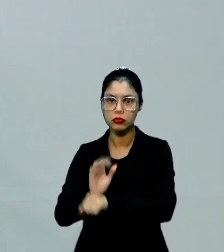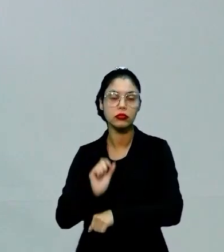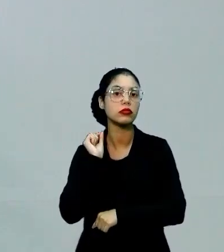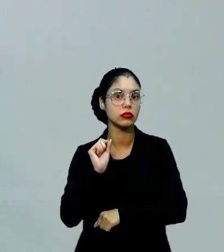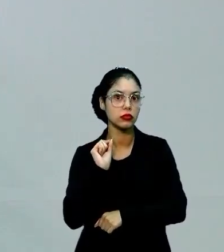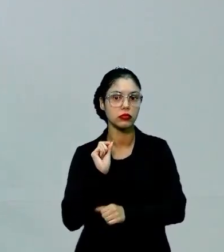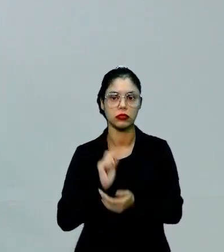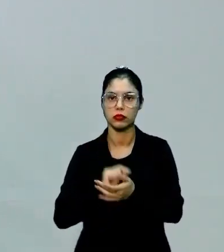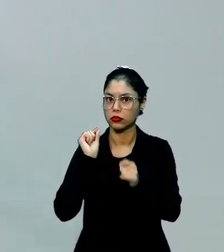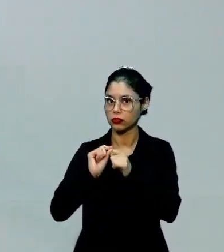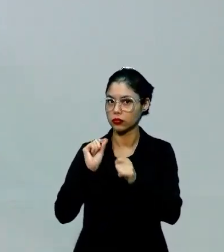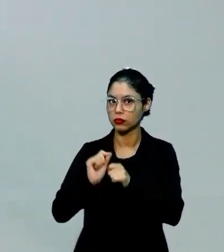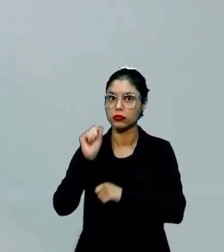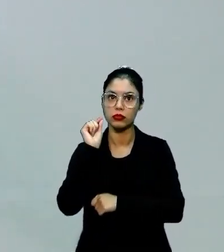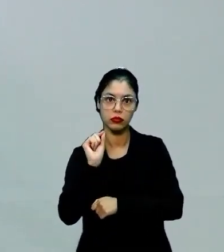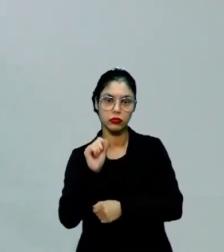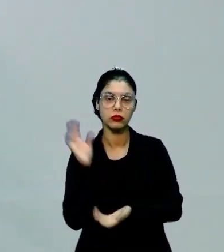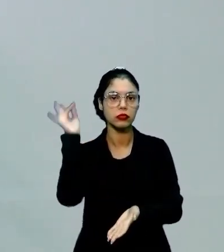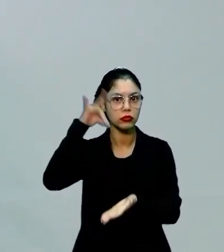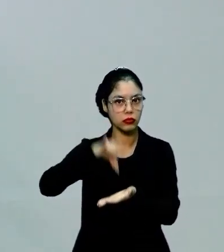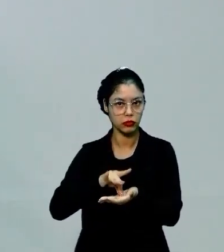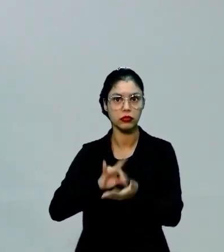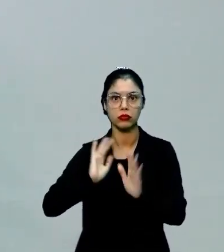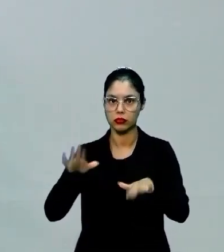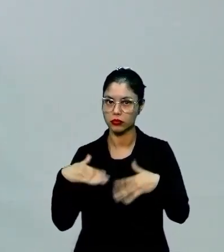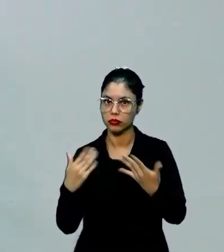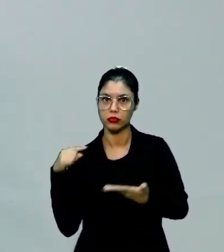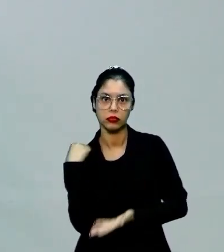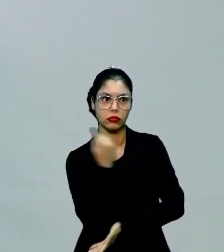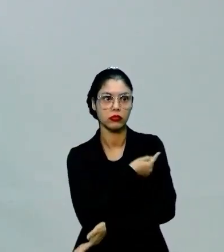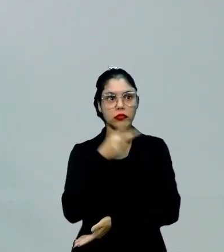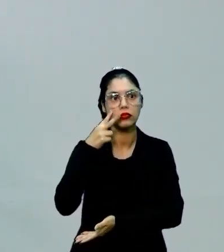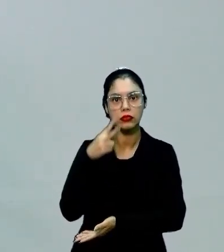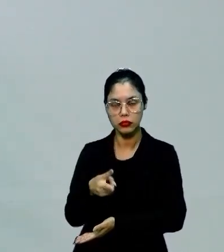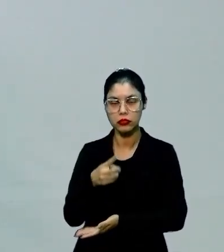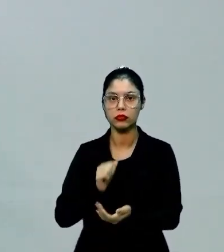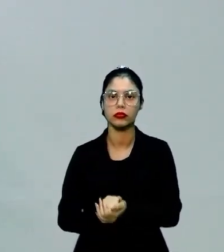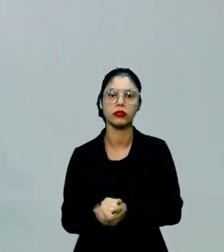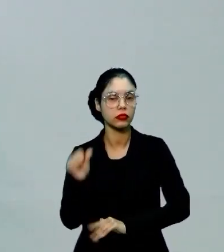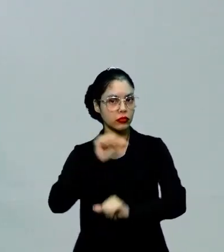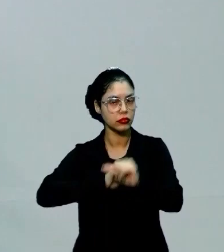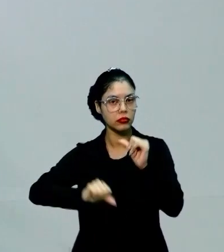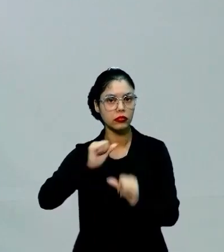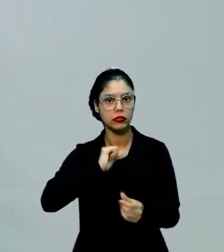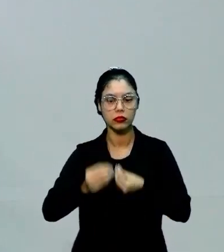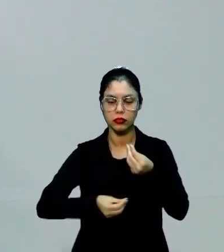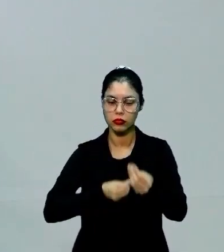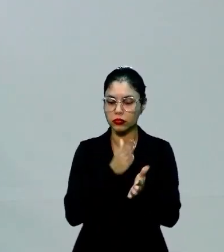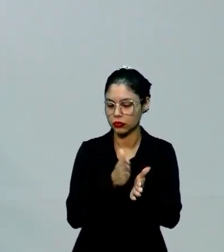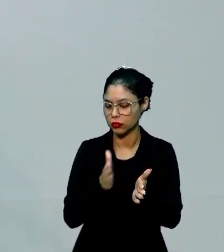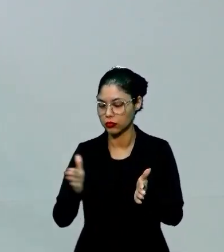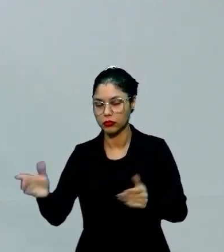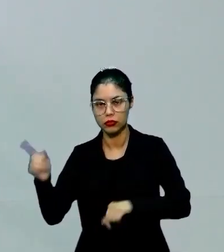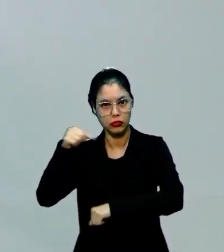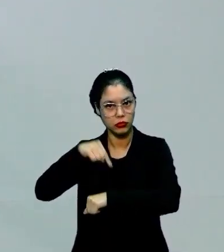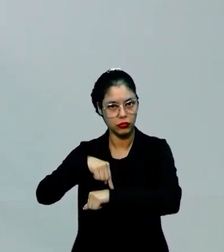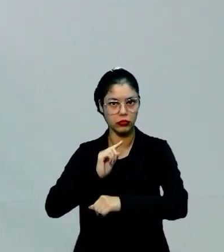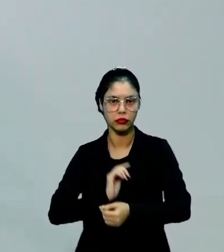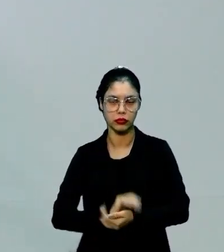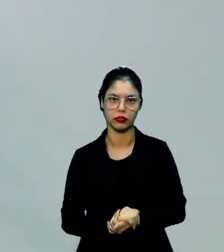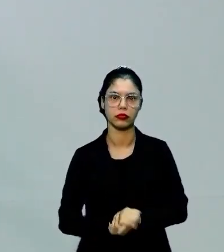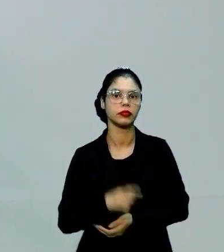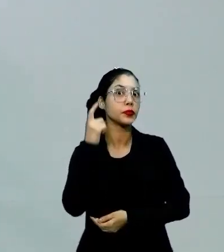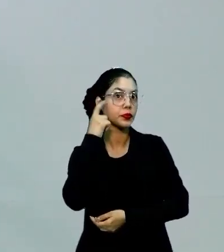sentido de fazer com que a realidade na qual nós vivemos, ela vá se modificando com o passar do tempo. Então, prestem